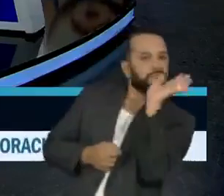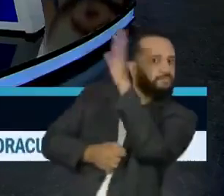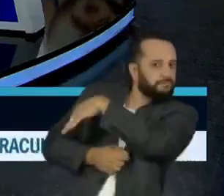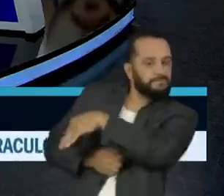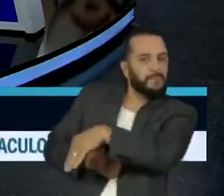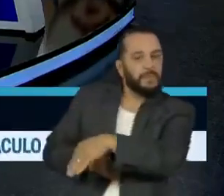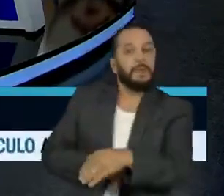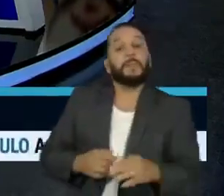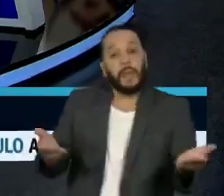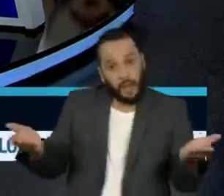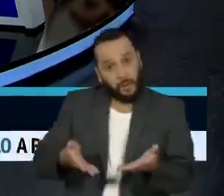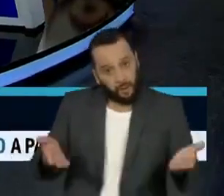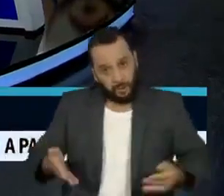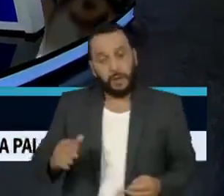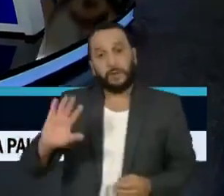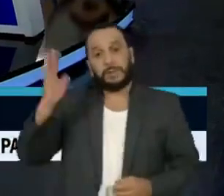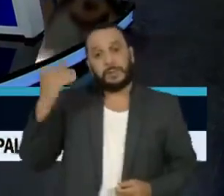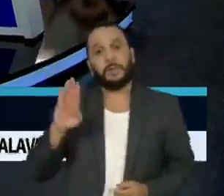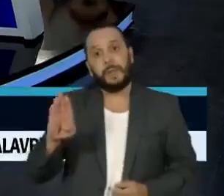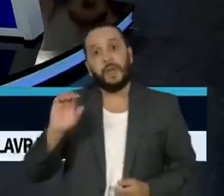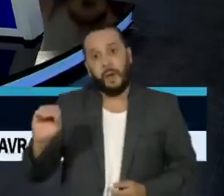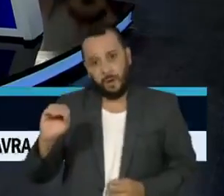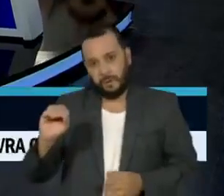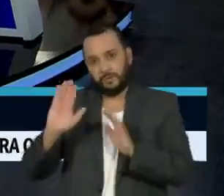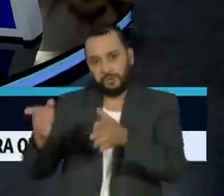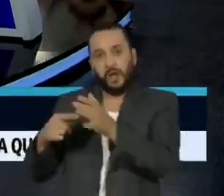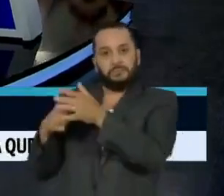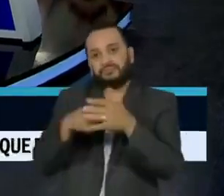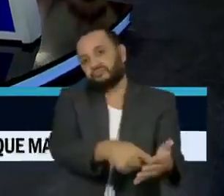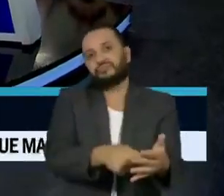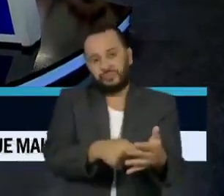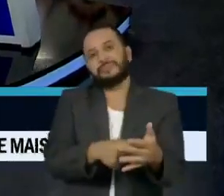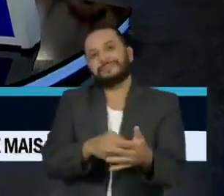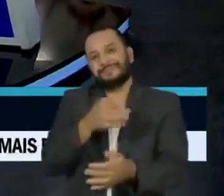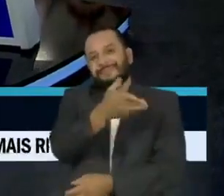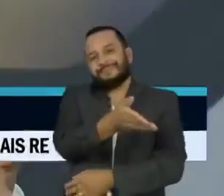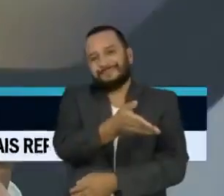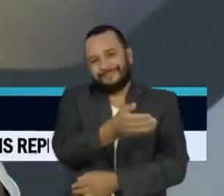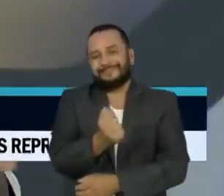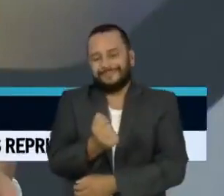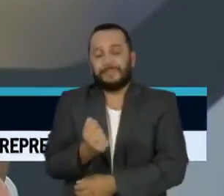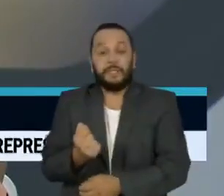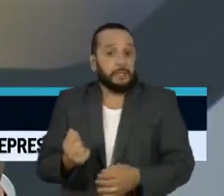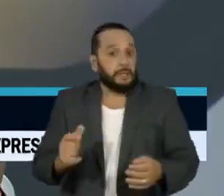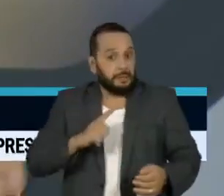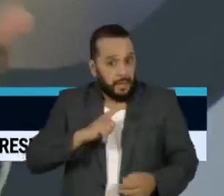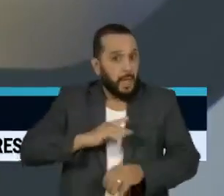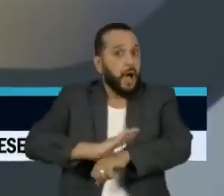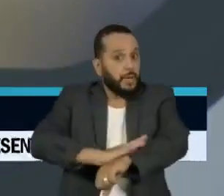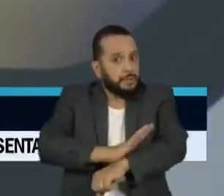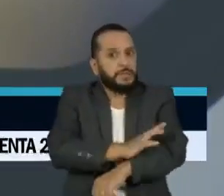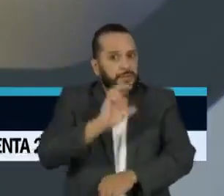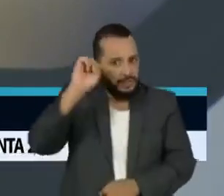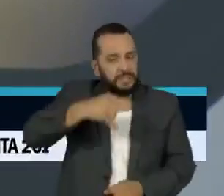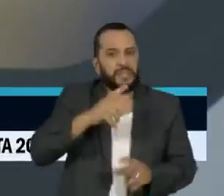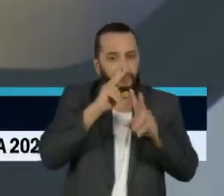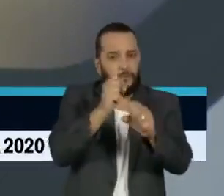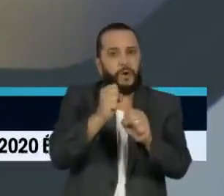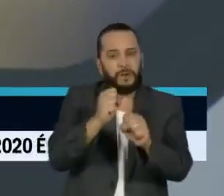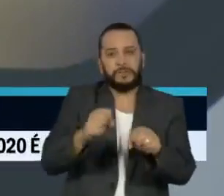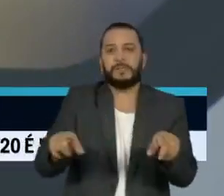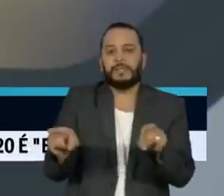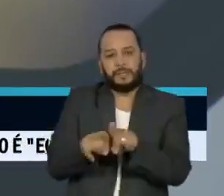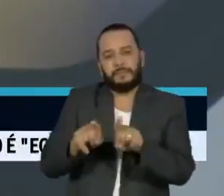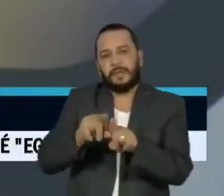ocorrência então nós temos racismo ainda firme e e nós temos essas atitudes essas posturas no futebol no esporte da pegamos ainda